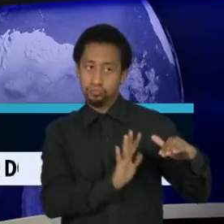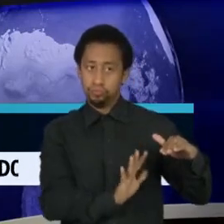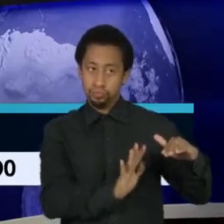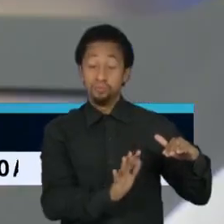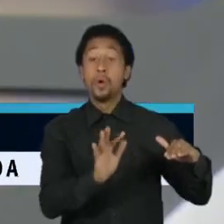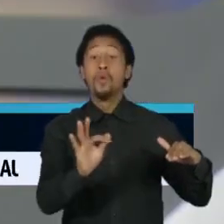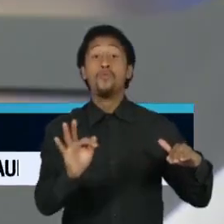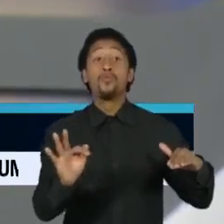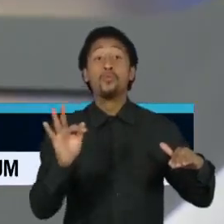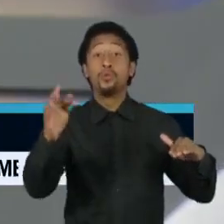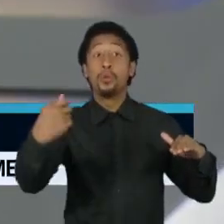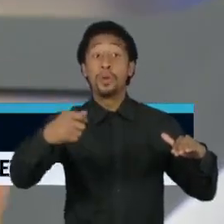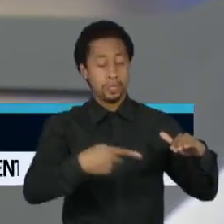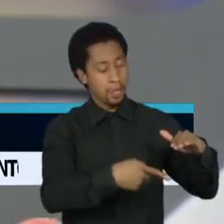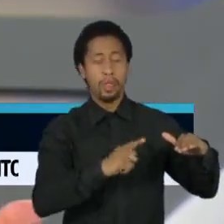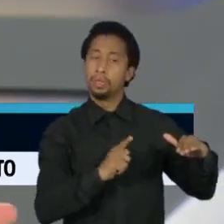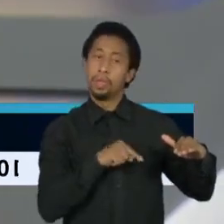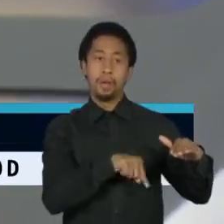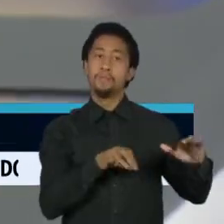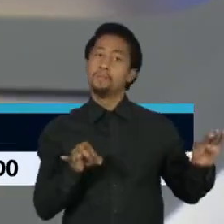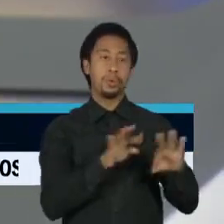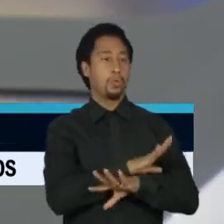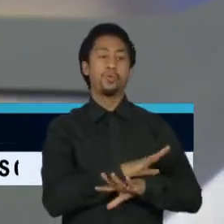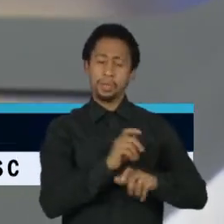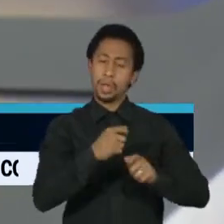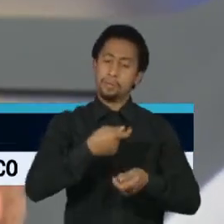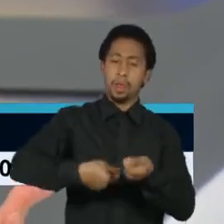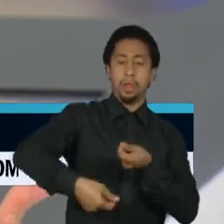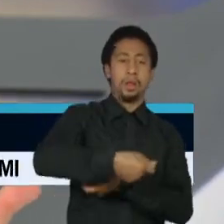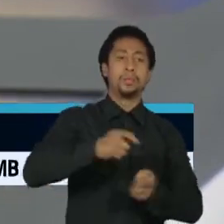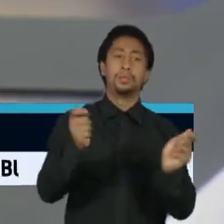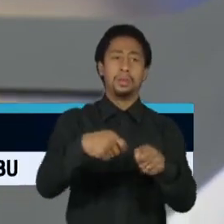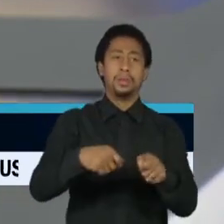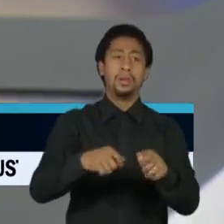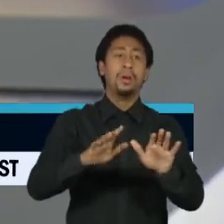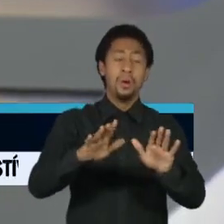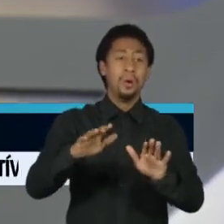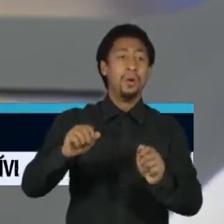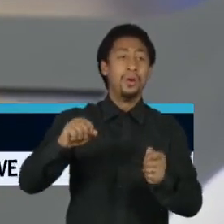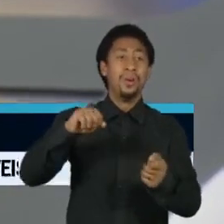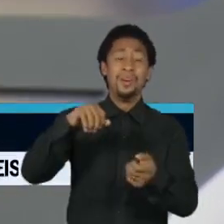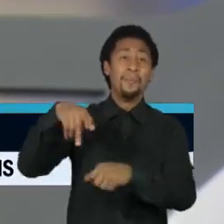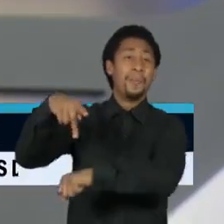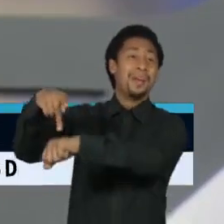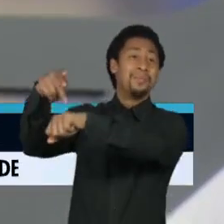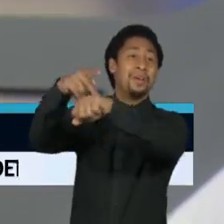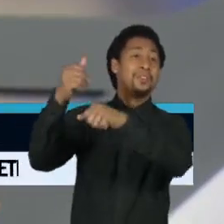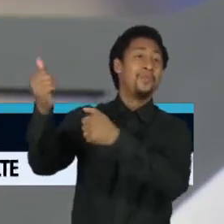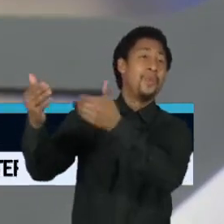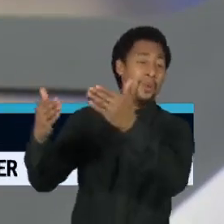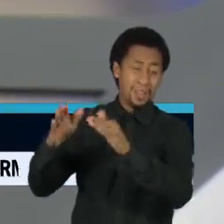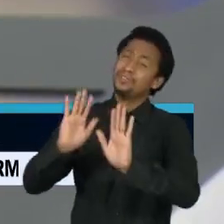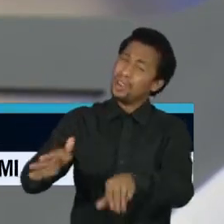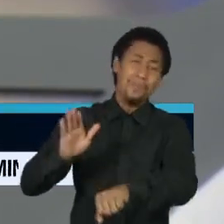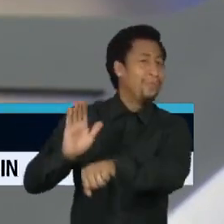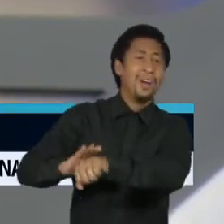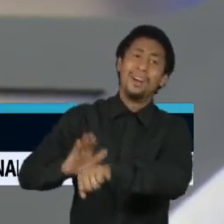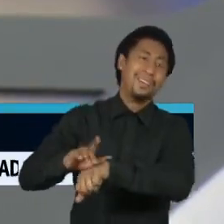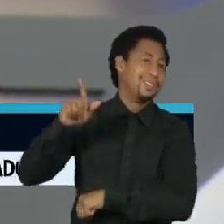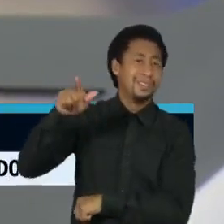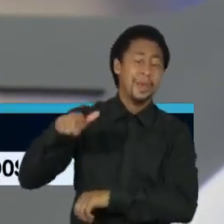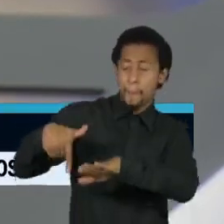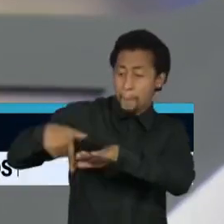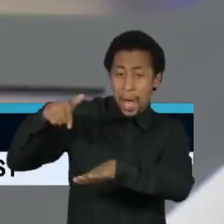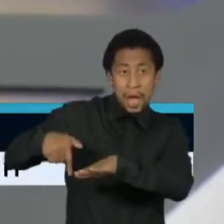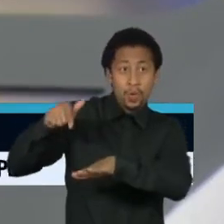planejado isso, não é de um dia para outro. Estamos falando de bilhões. O mundo inteiro faz isso. O Brasil já sabe disso, as pessoas sabem disso. Tomaram a